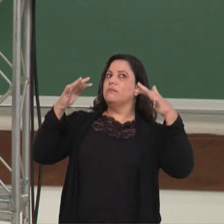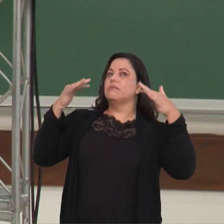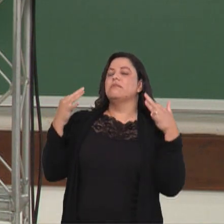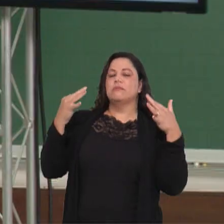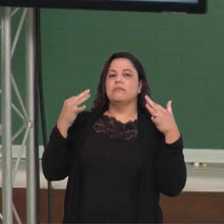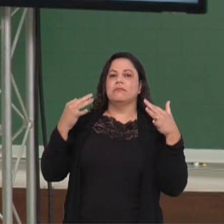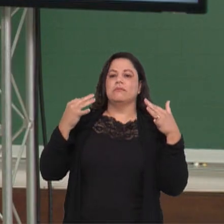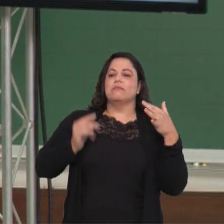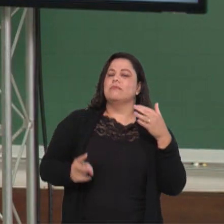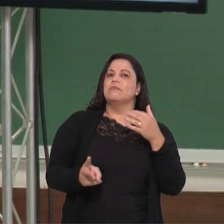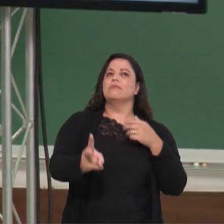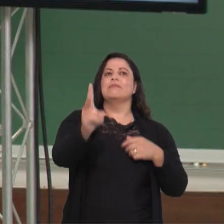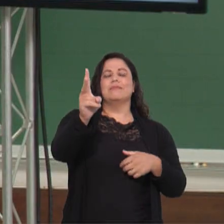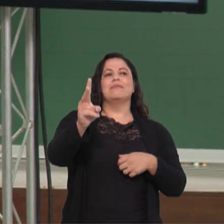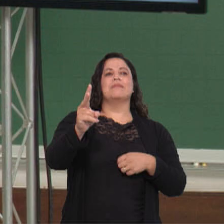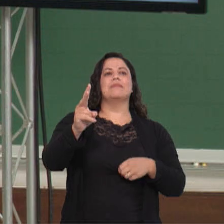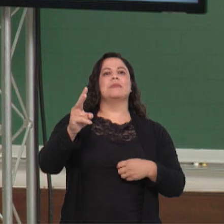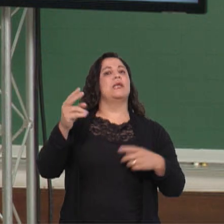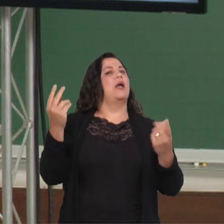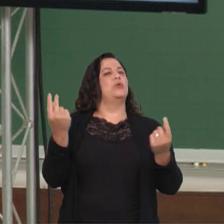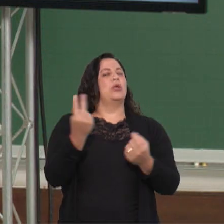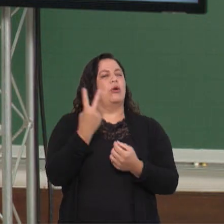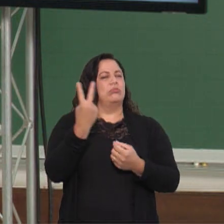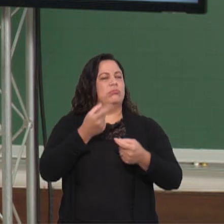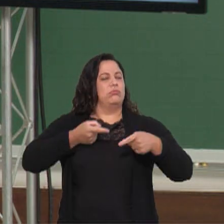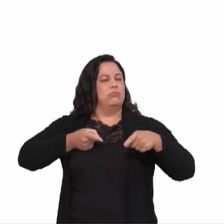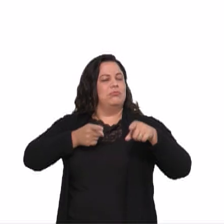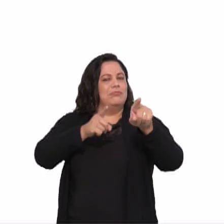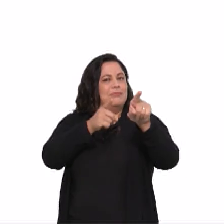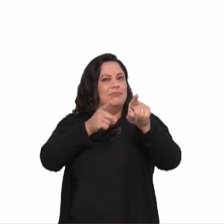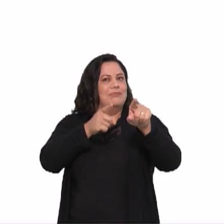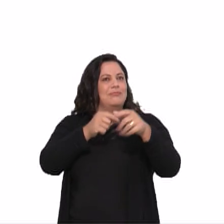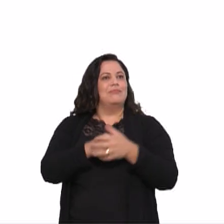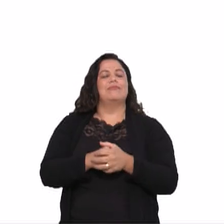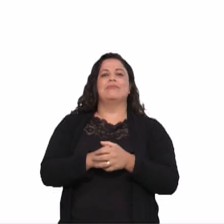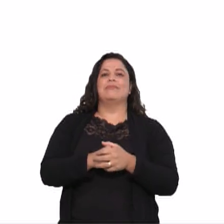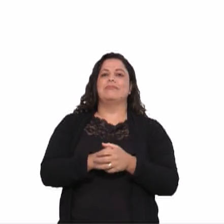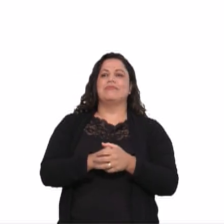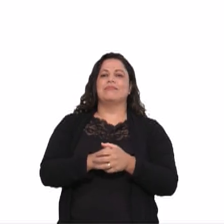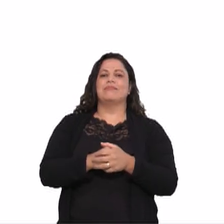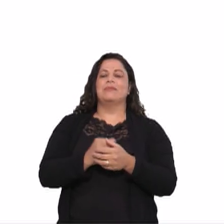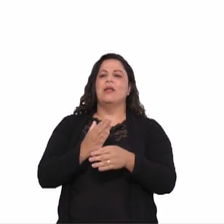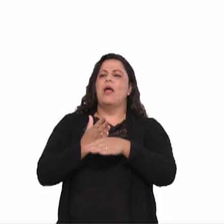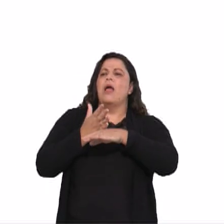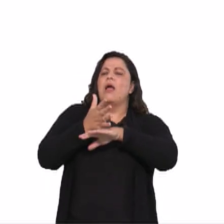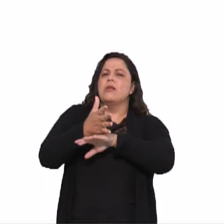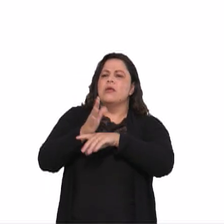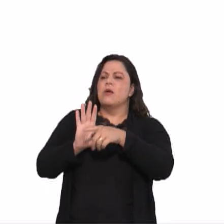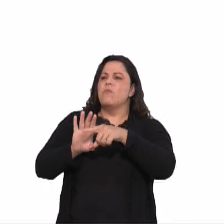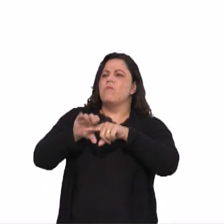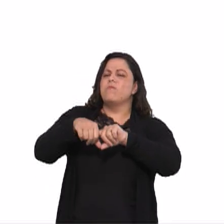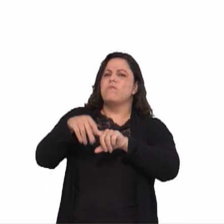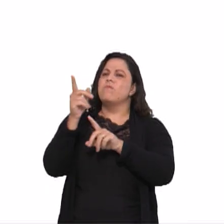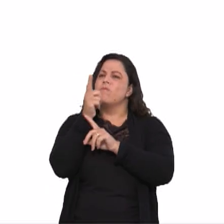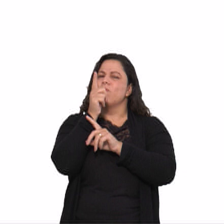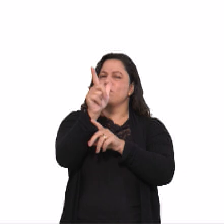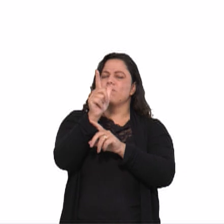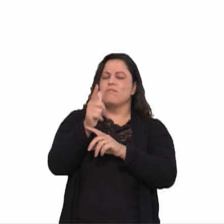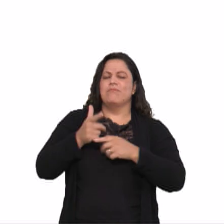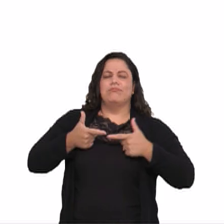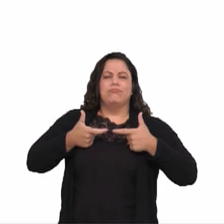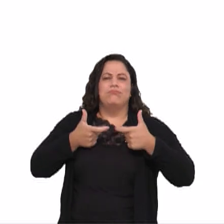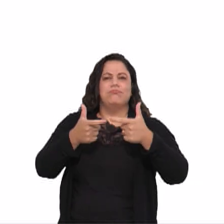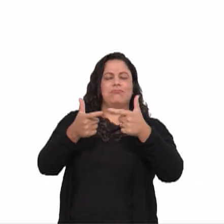na sequência aqui, já vou deixar um segundo desafio para você. A conquista das cidades-estados gregas pelo Império Macedônico iniciou-se no